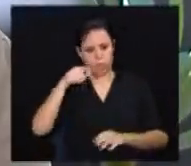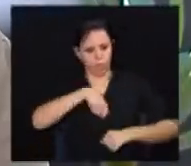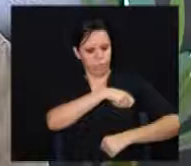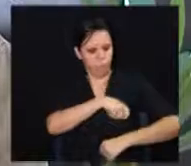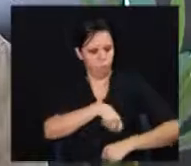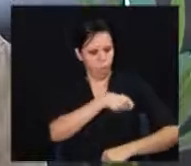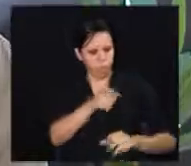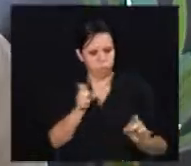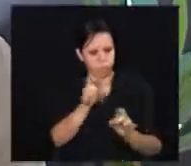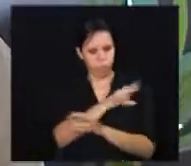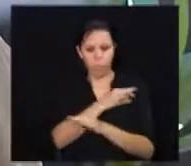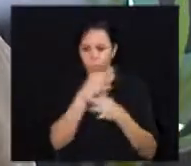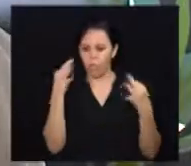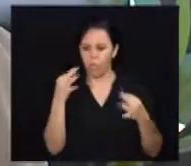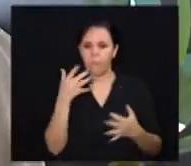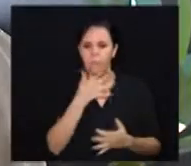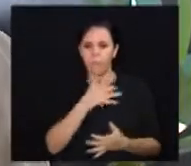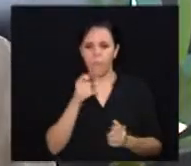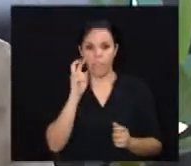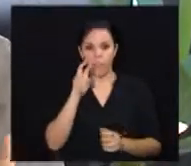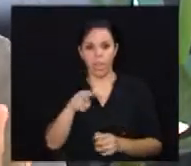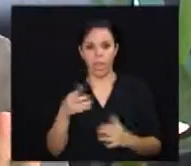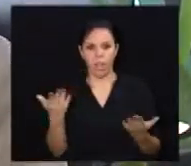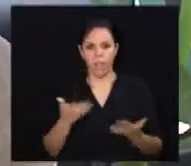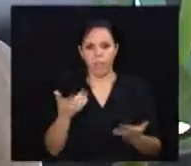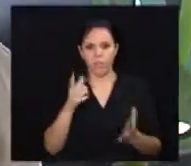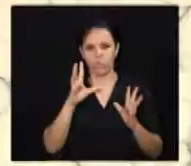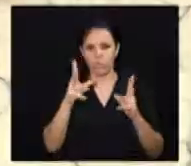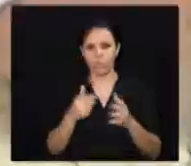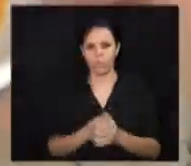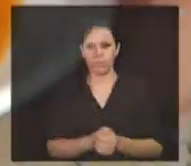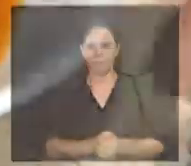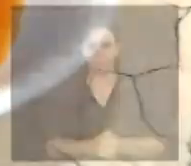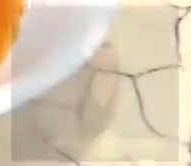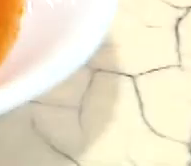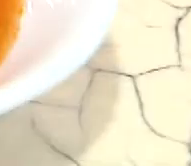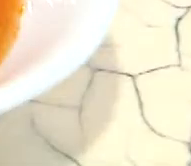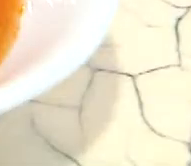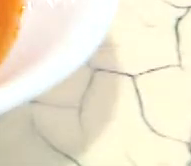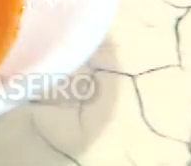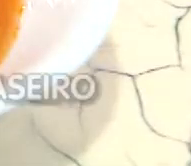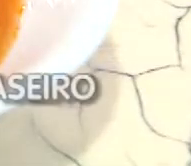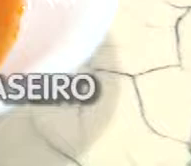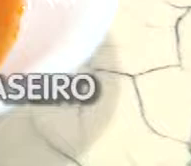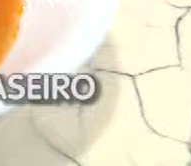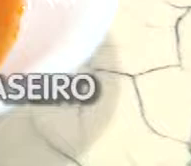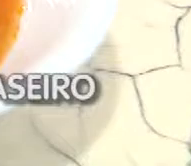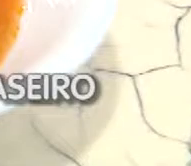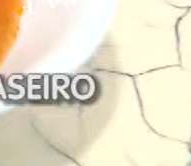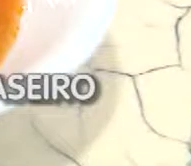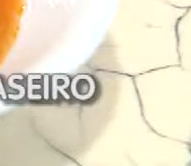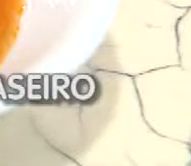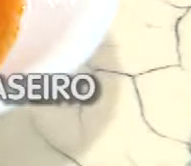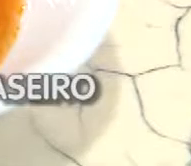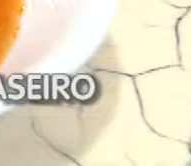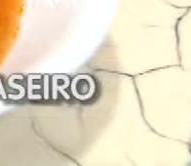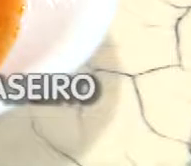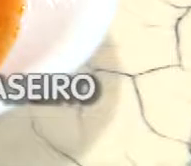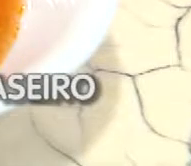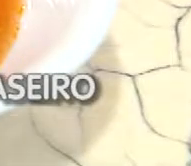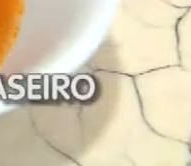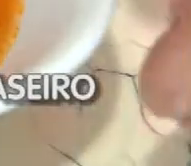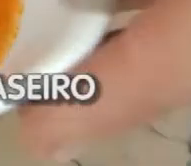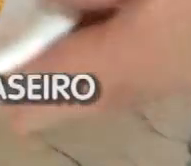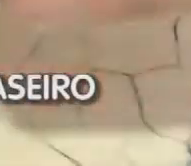vai ficar boa e você vai ver agora tudo que vai nela. Anote os ingredientes: 200 ml de molho de